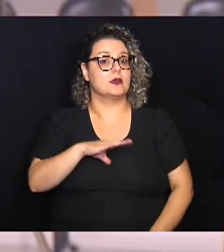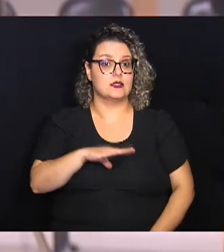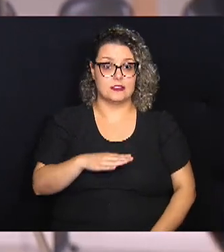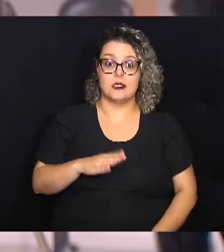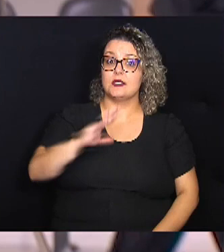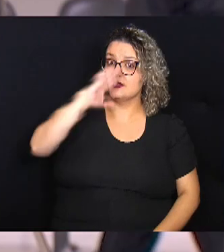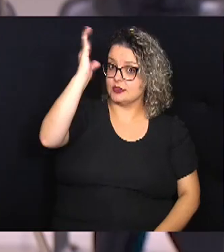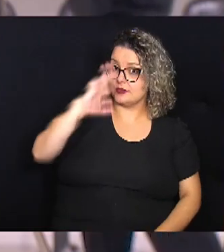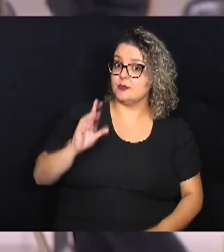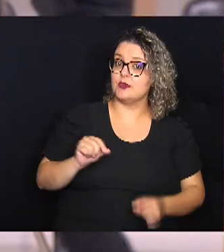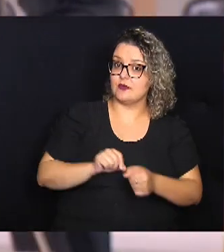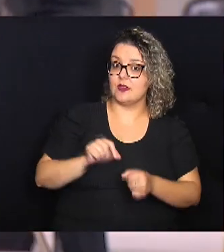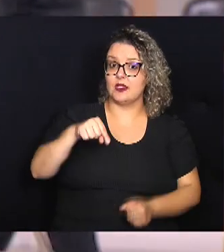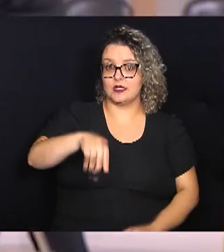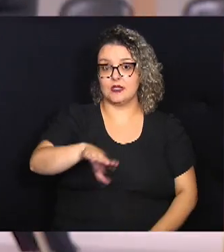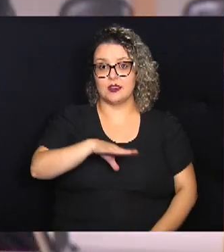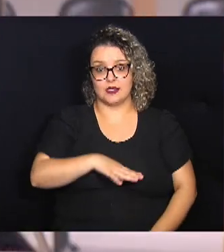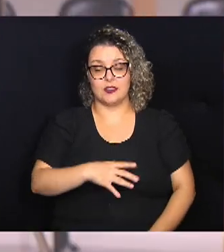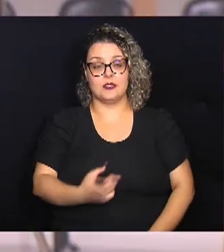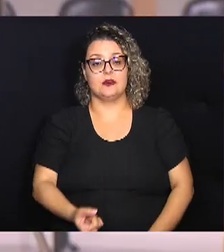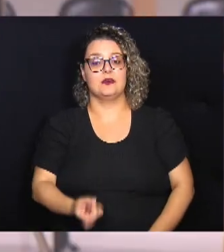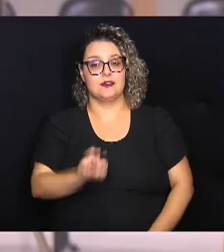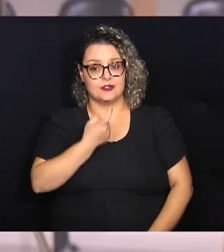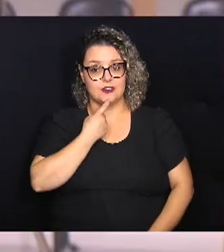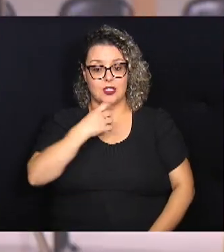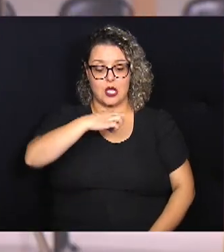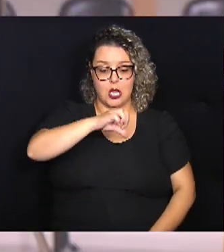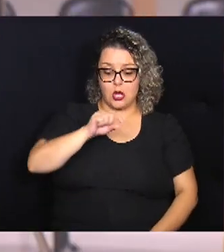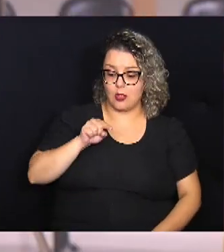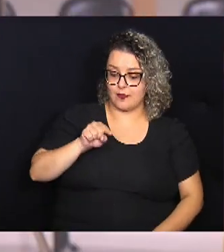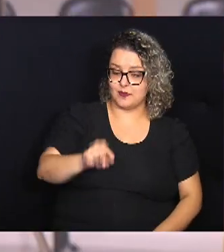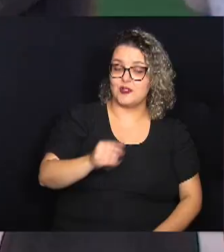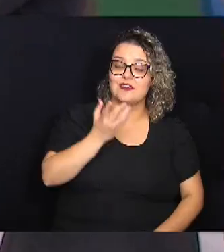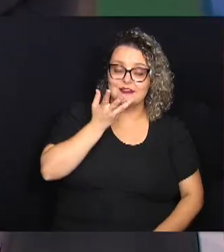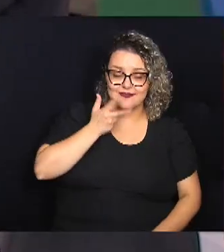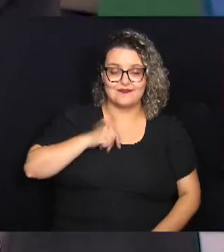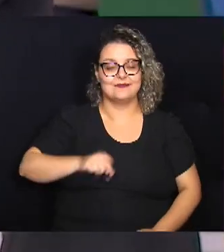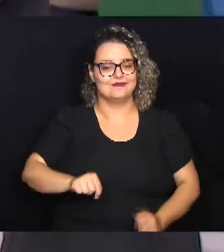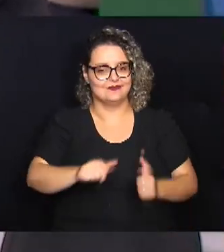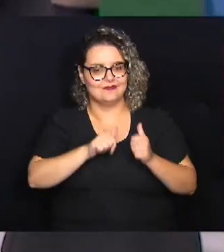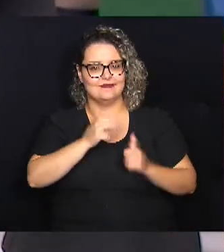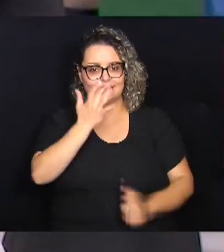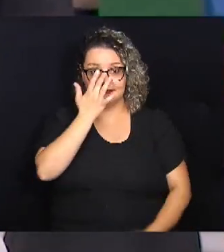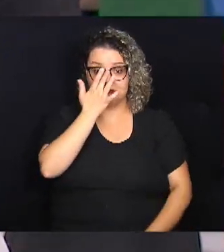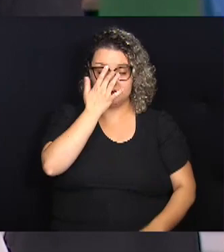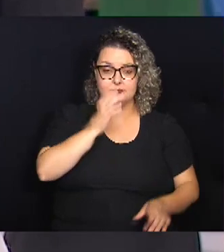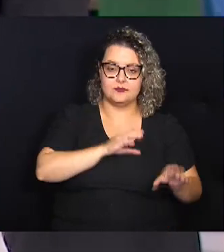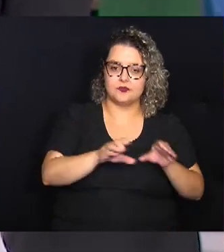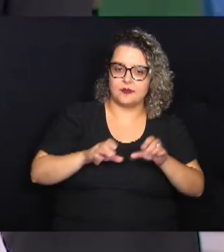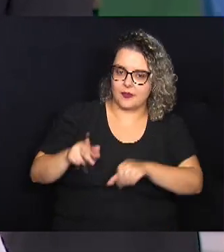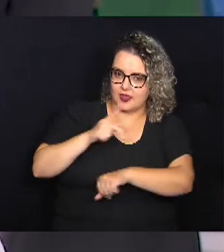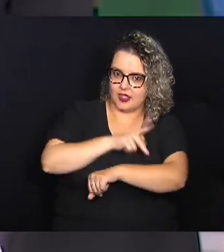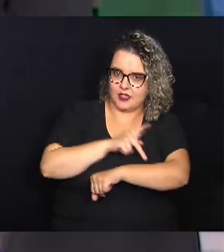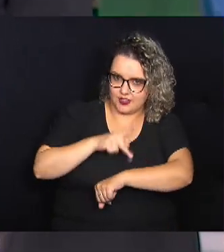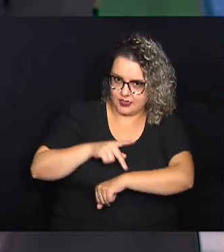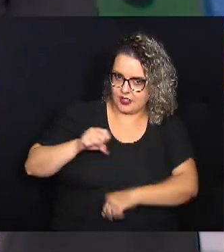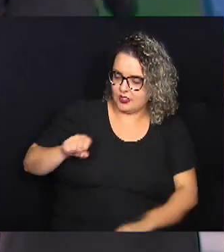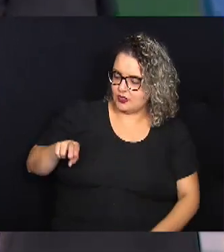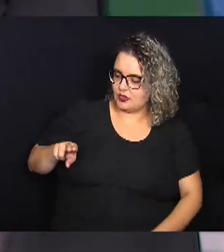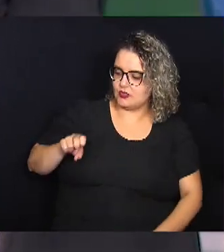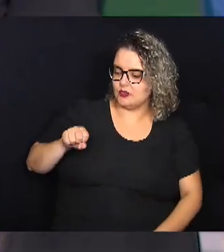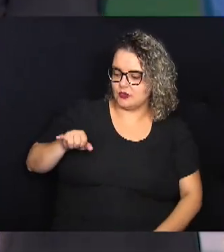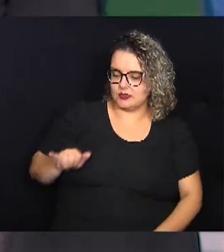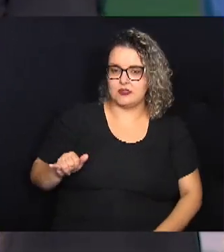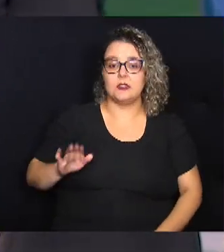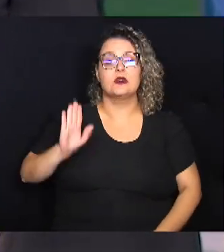brasileiras. Aqui em Campinas, 9.000 crianças serão beneficiadas. A coordenadora pedagógica Suzy Mara já